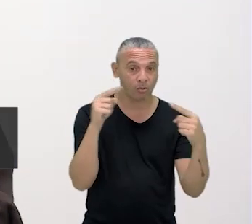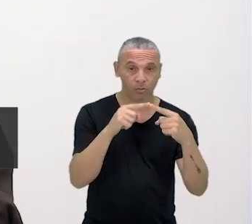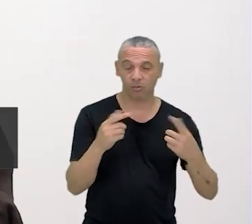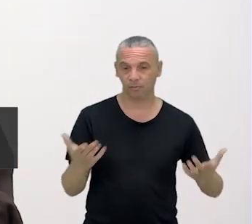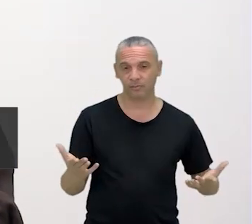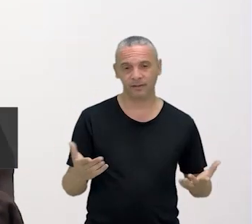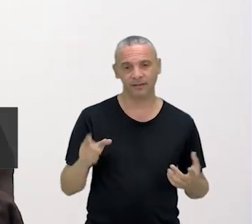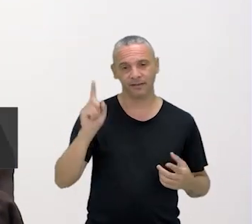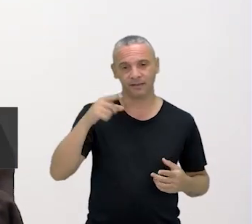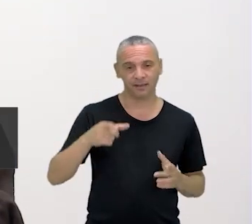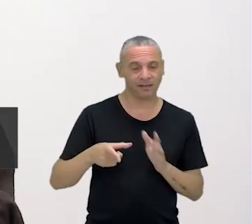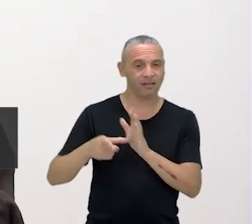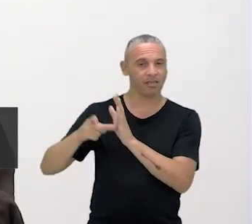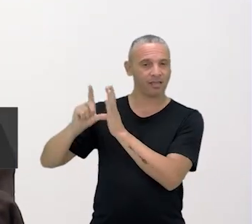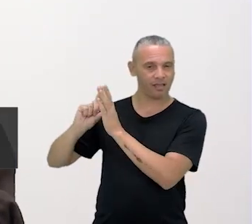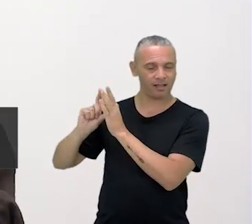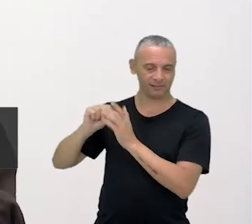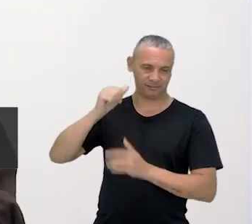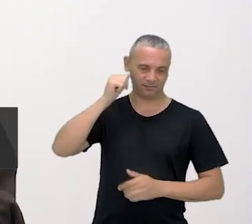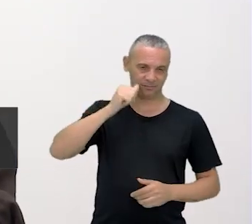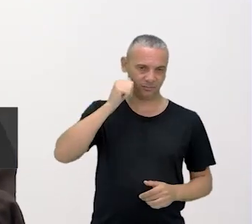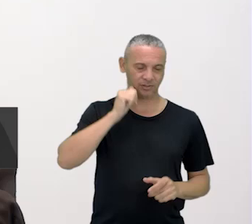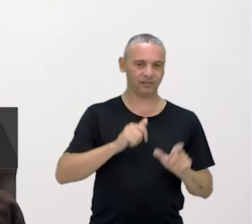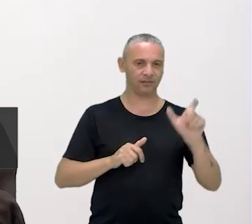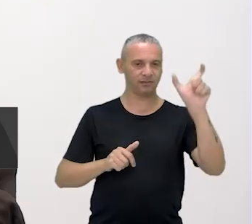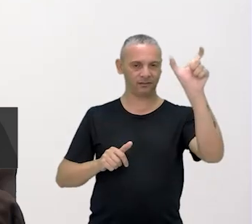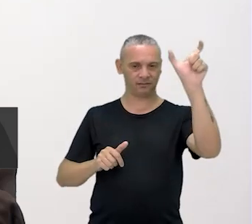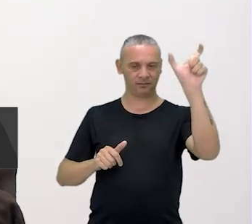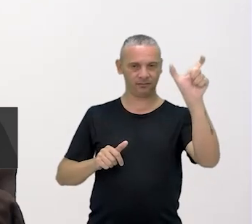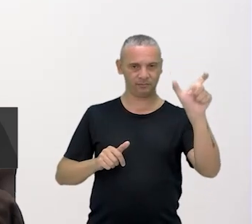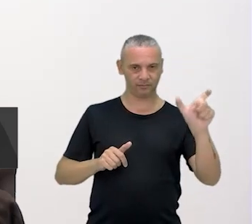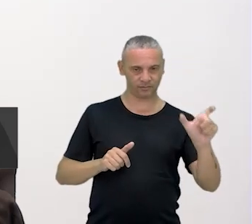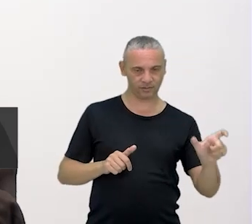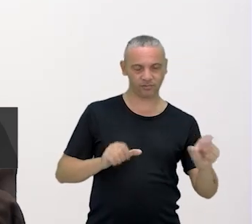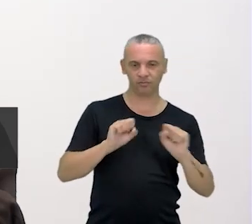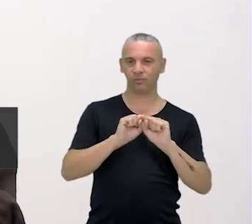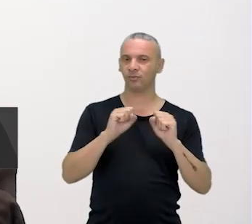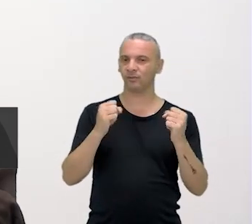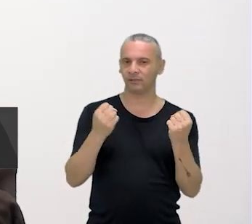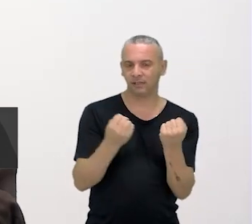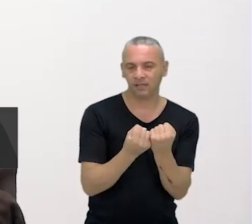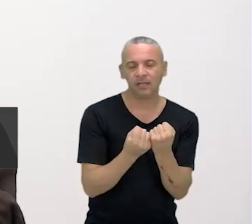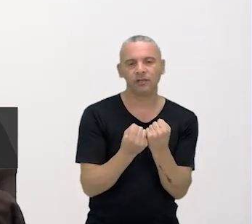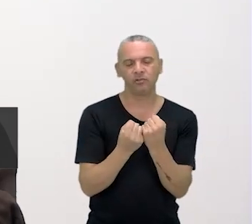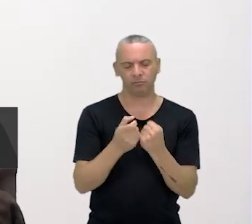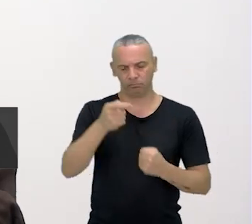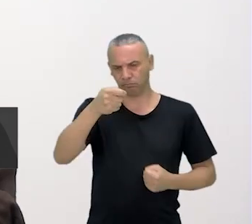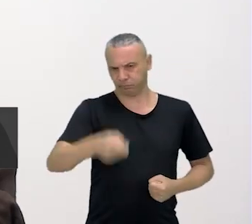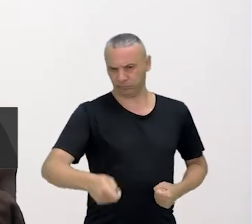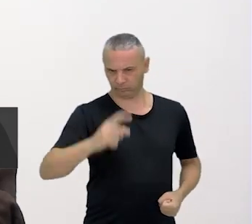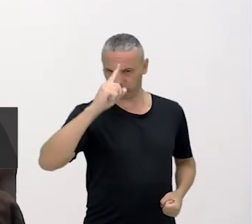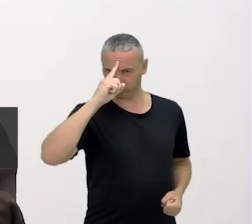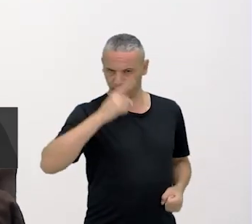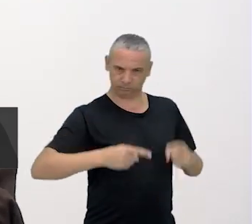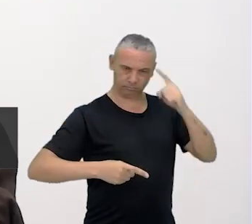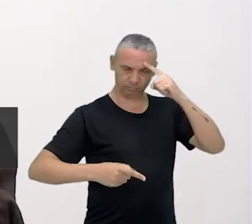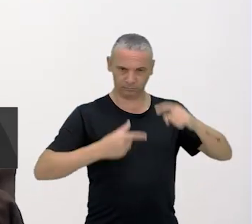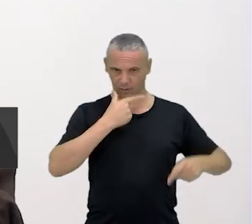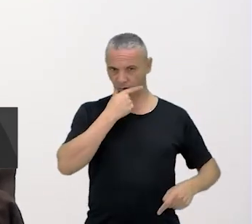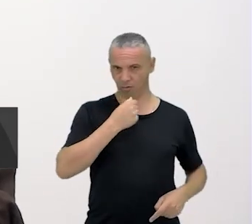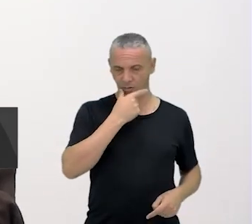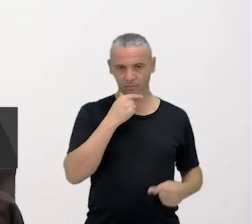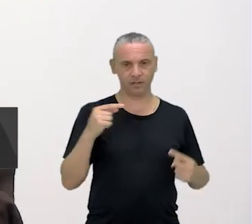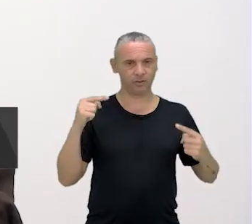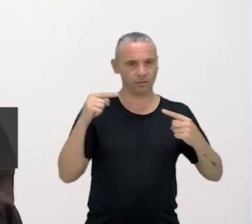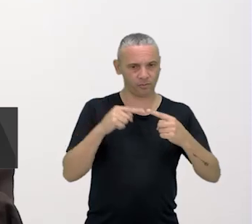Era uma personagem até, acredito que é dentro daquela sociedade, uma sociedade mais machista, né? Eu concordo, eu acho que foi a